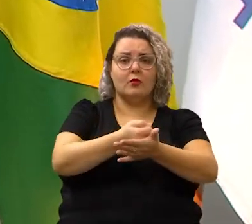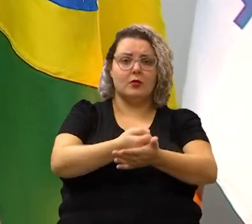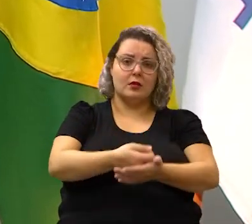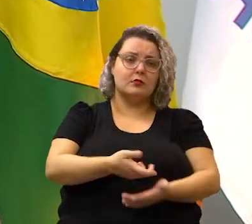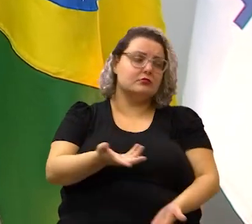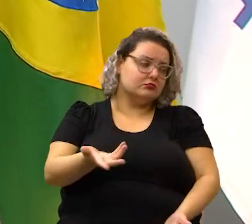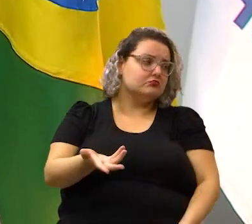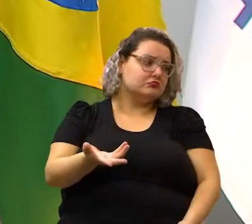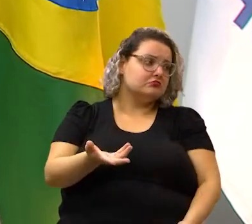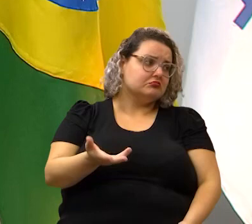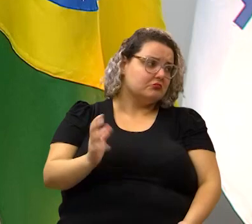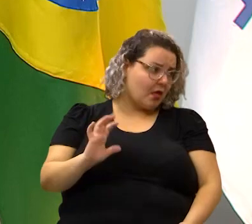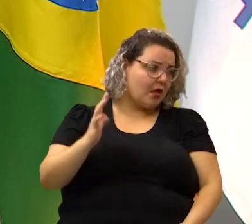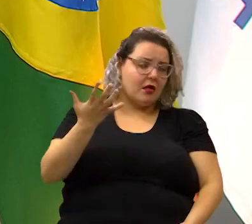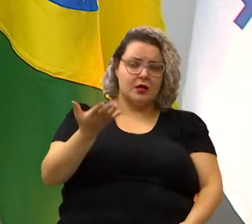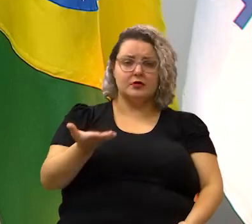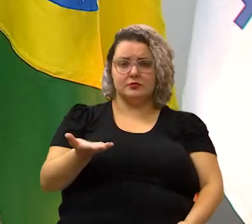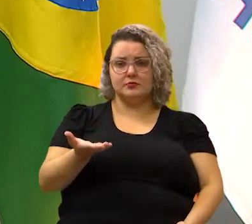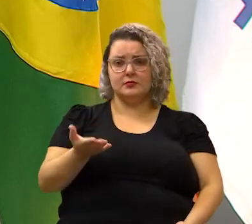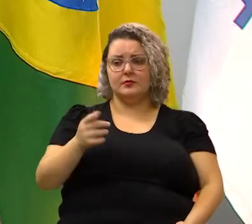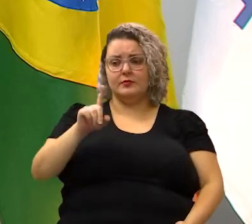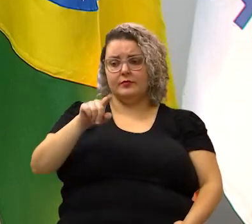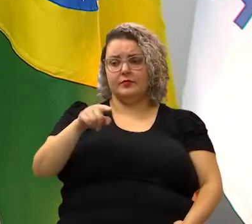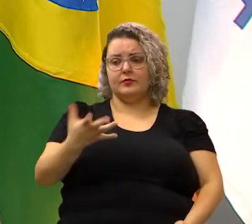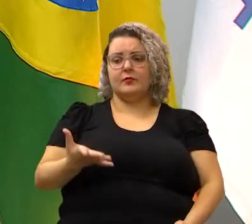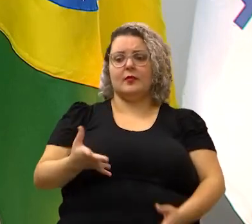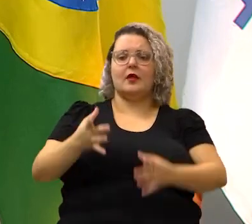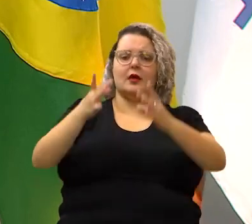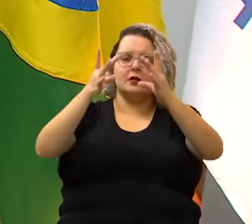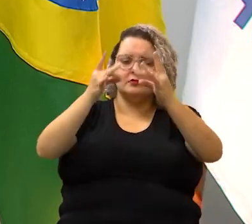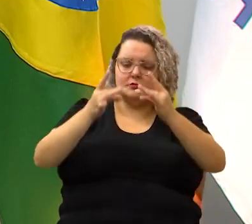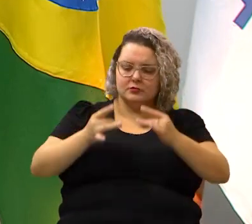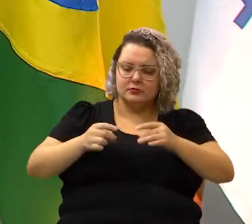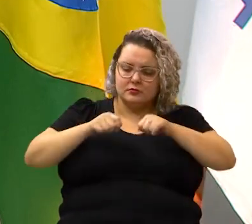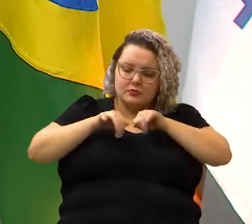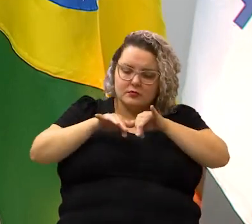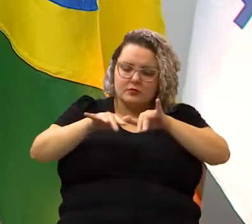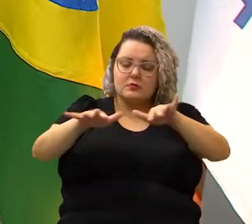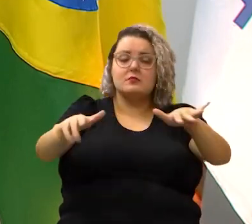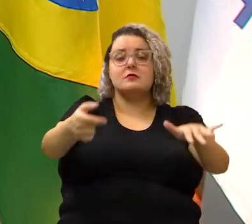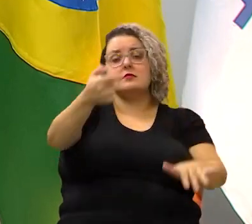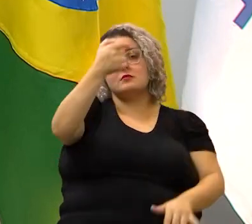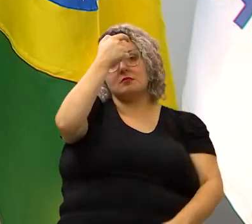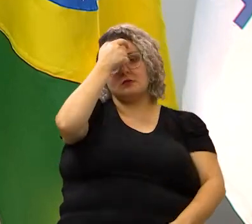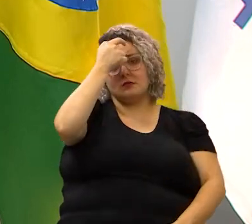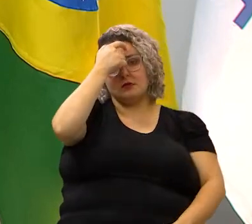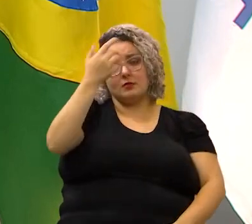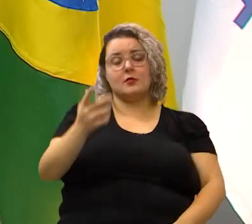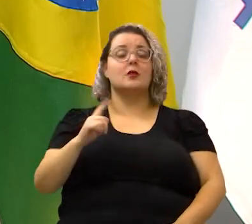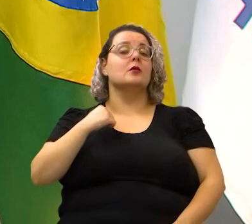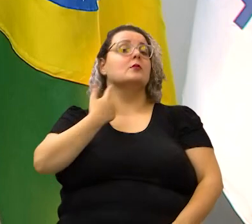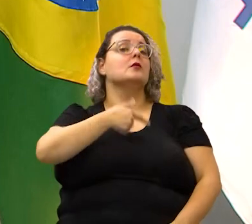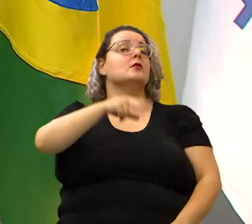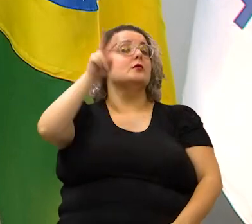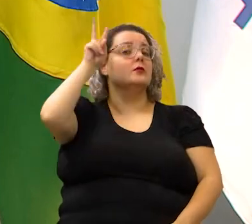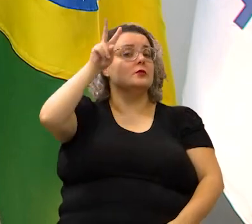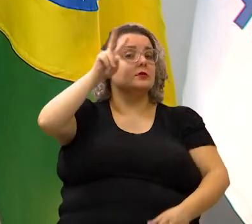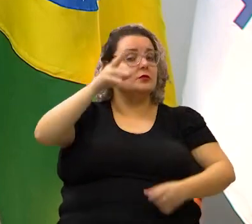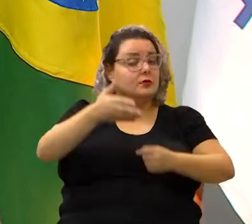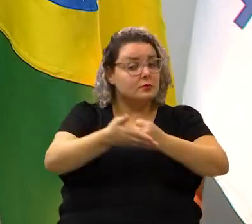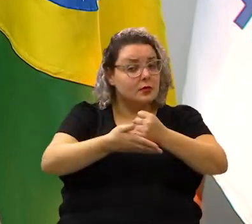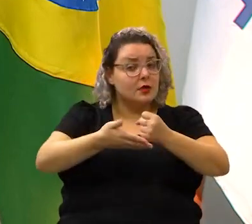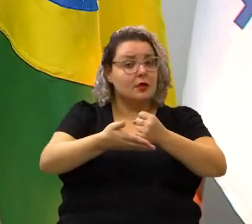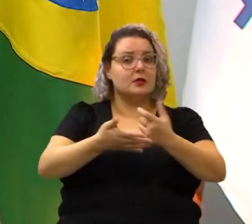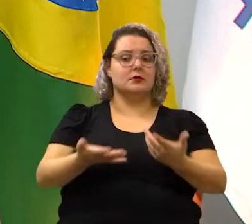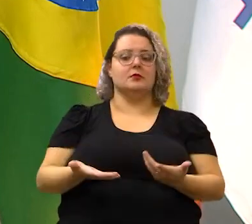cumprir uma obrigação que é também difundir a consciência é sobre a